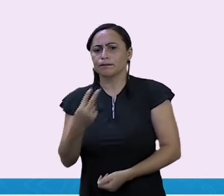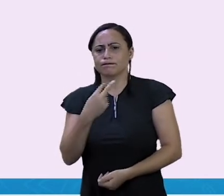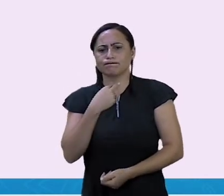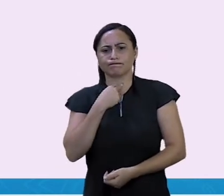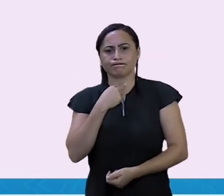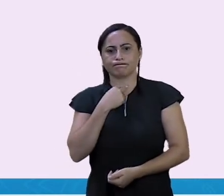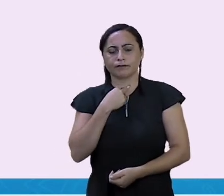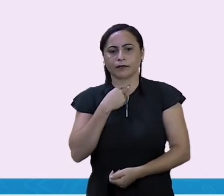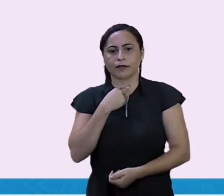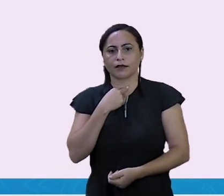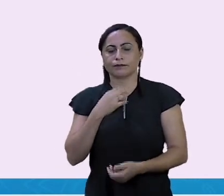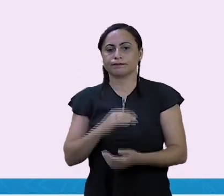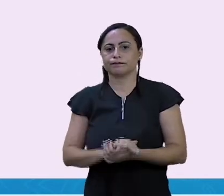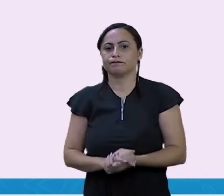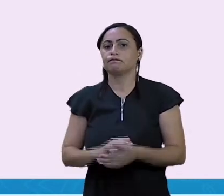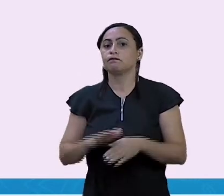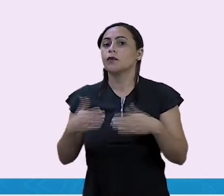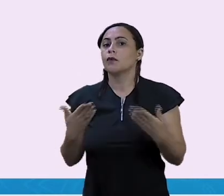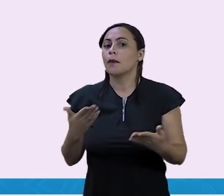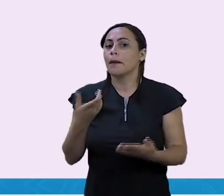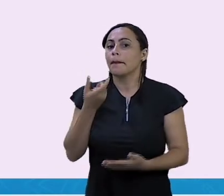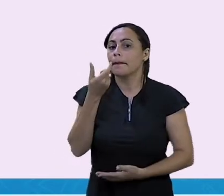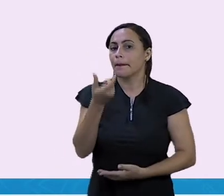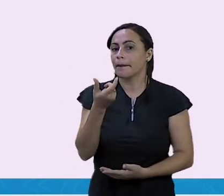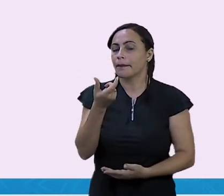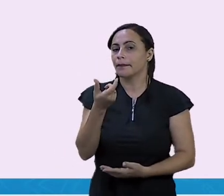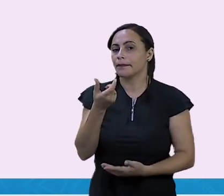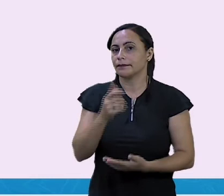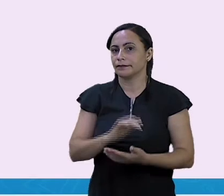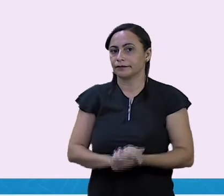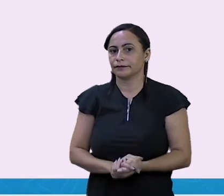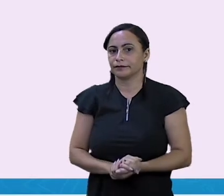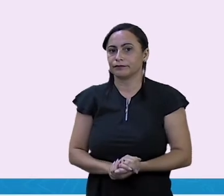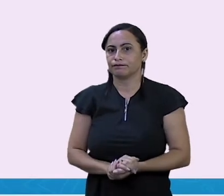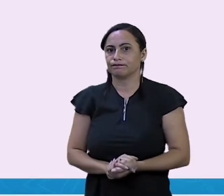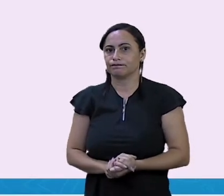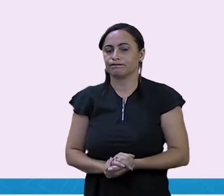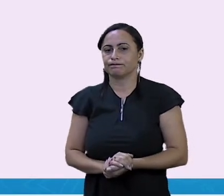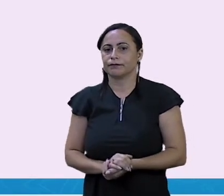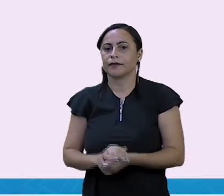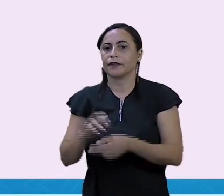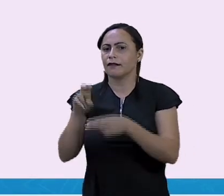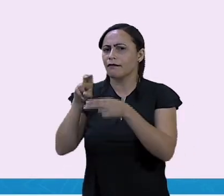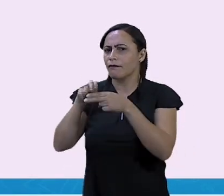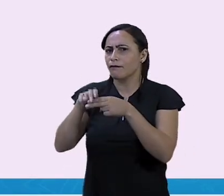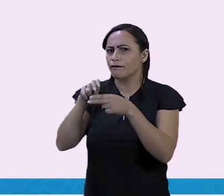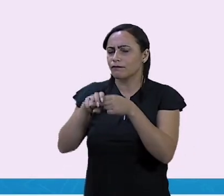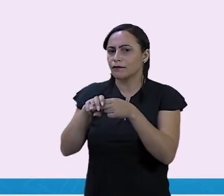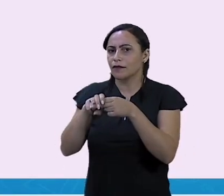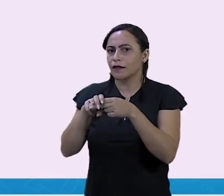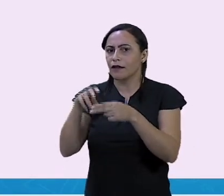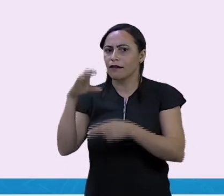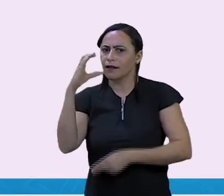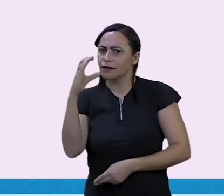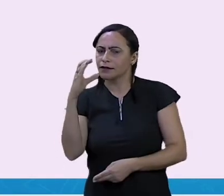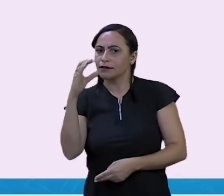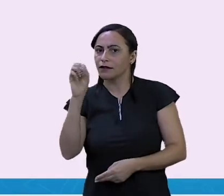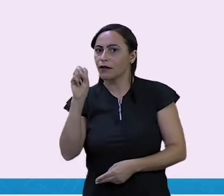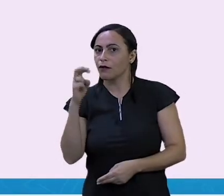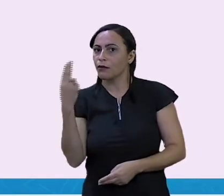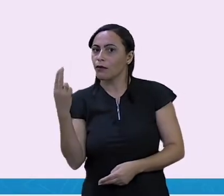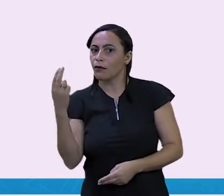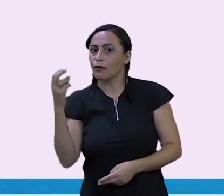os assentos haviam sido ocupados. Assentos com C ou